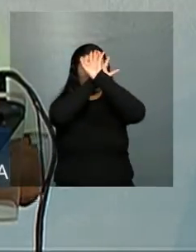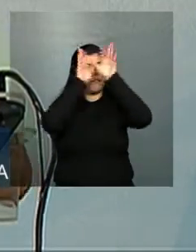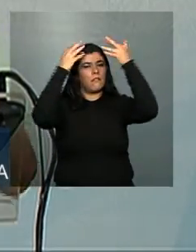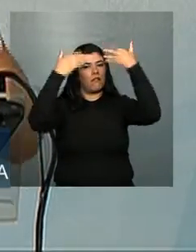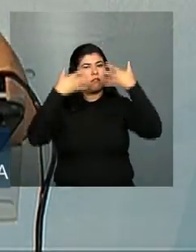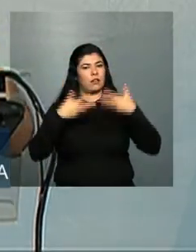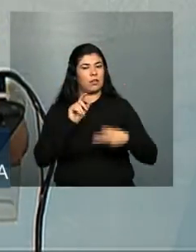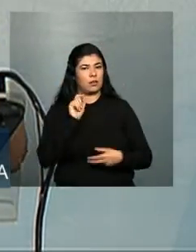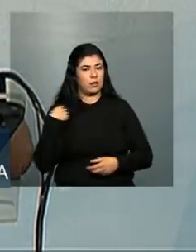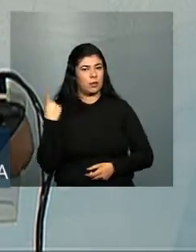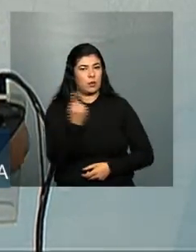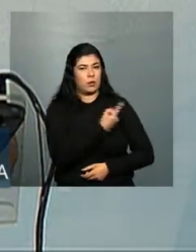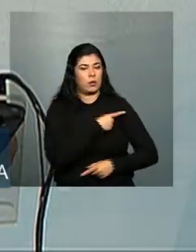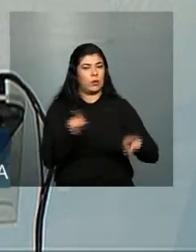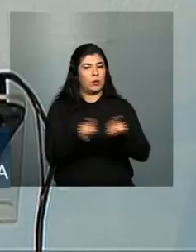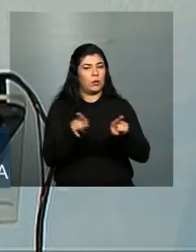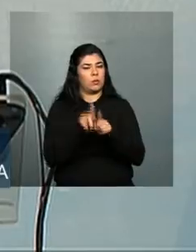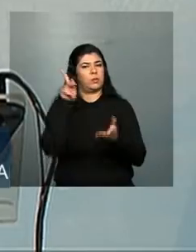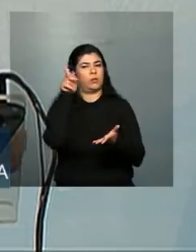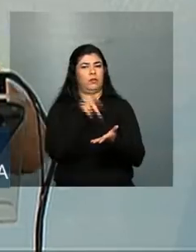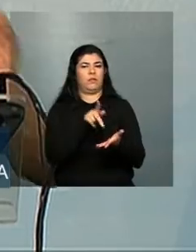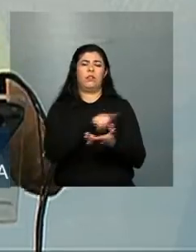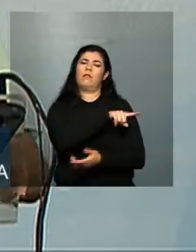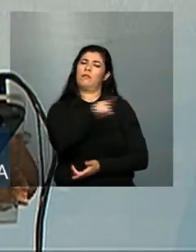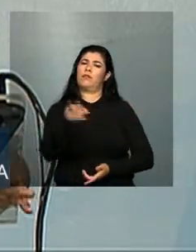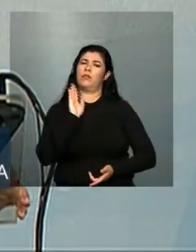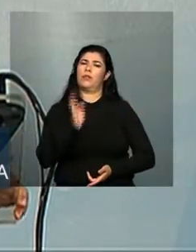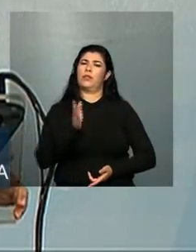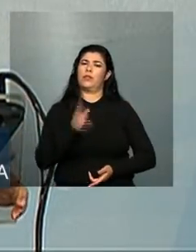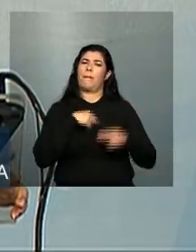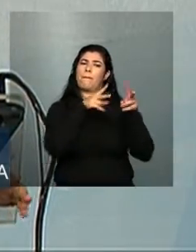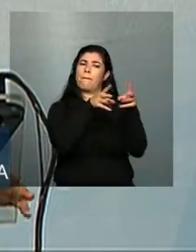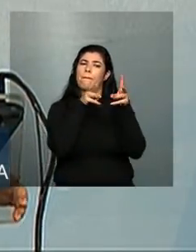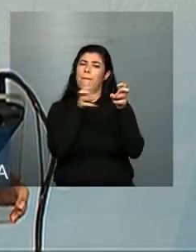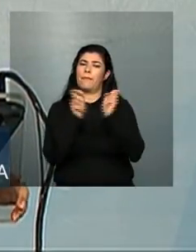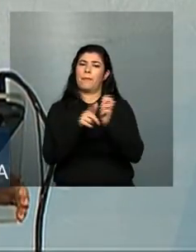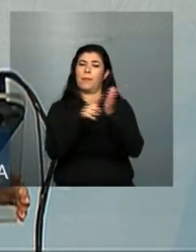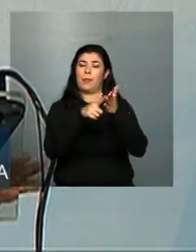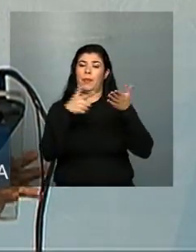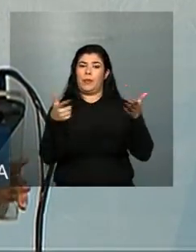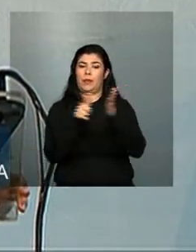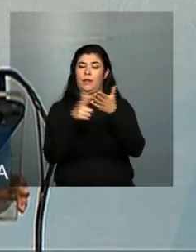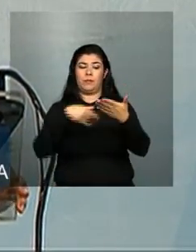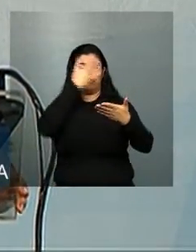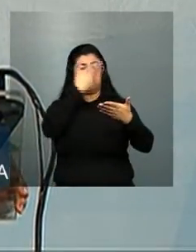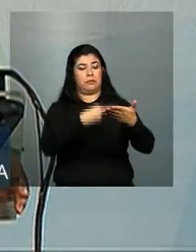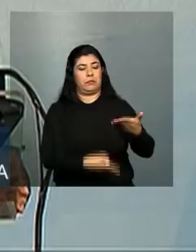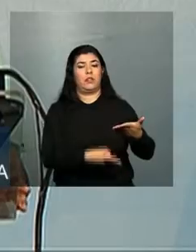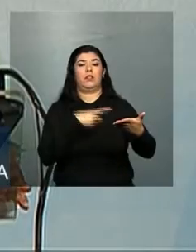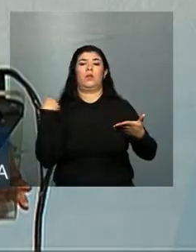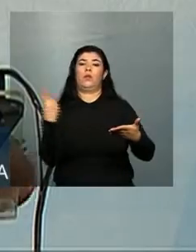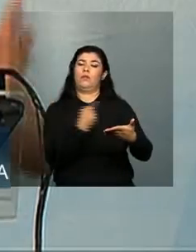claro? Nós estamos de fato, sim, vocês devem ter visto nos jornais, nós estamos de fato,